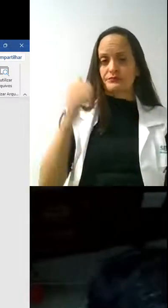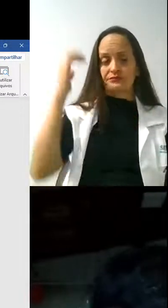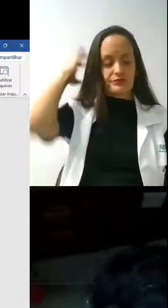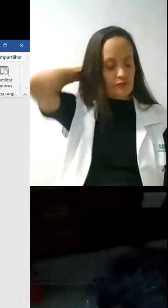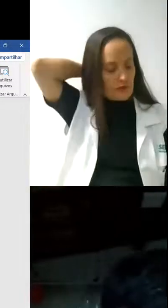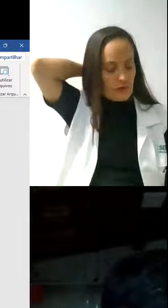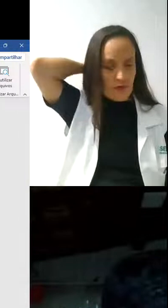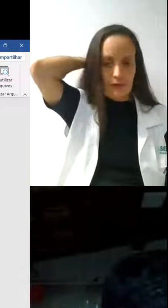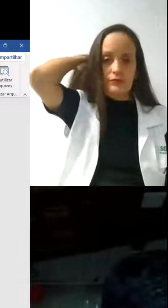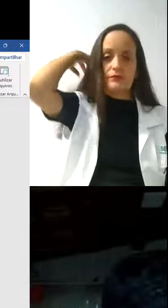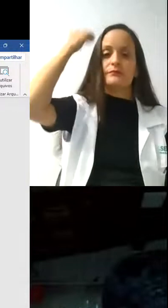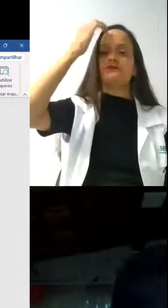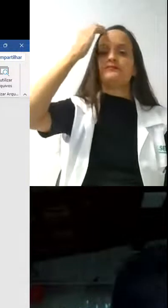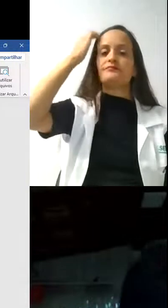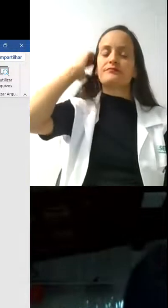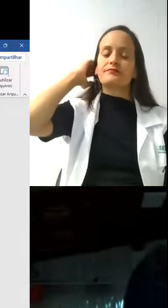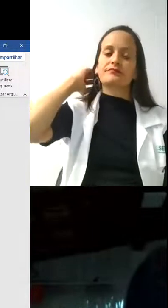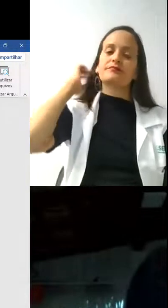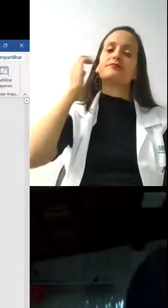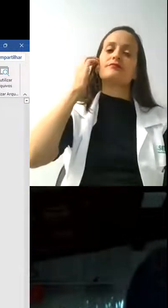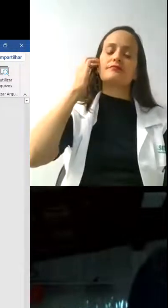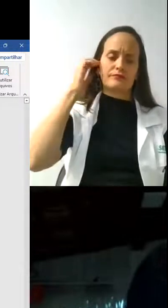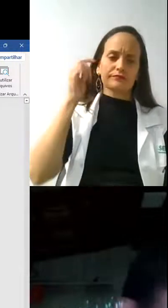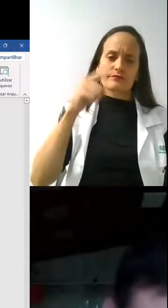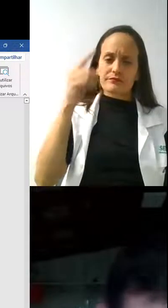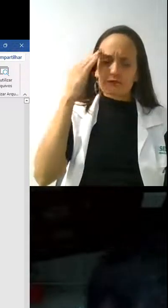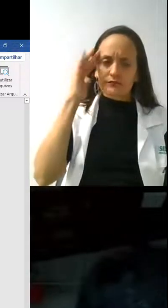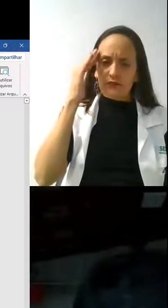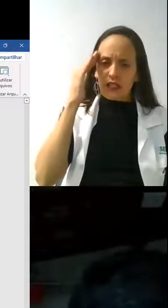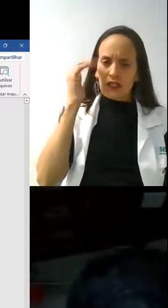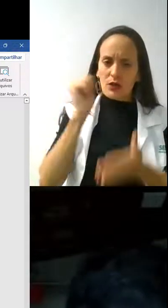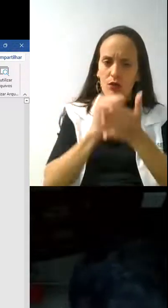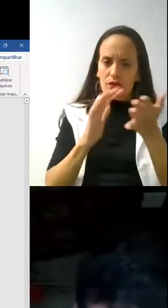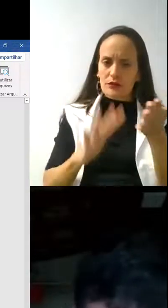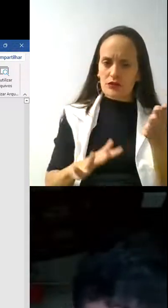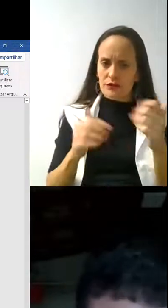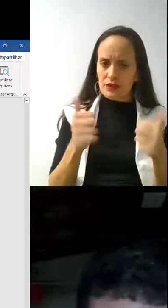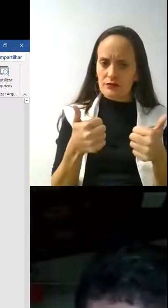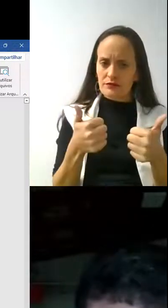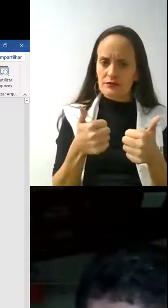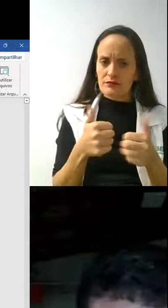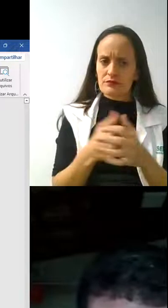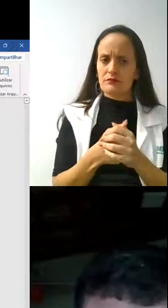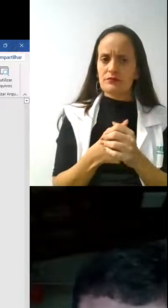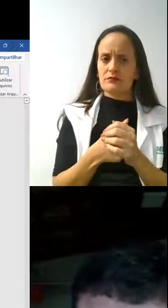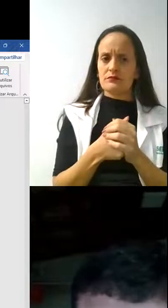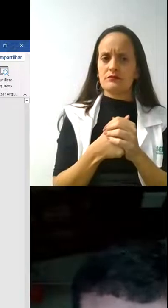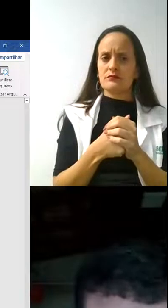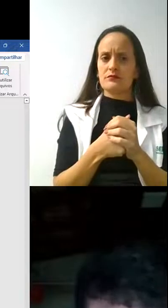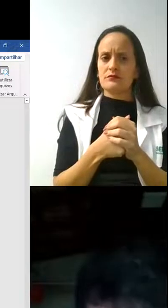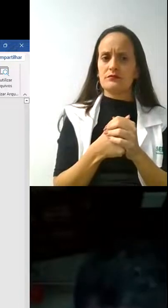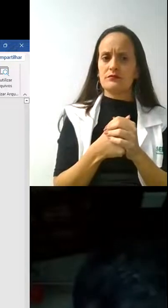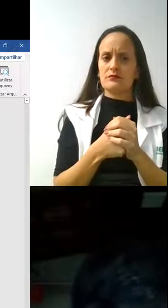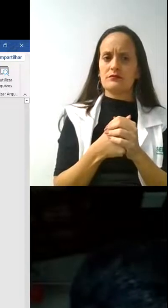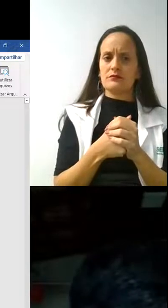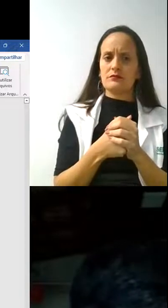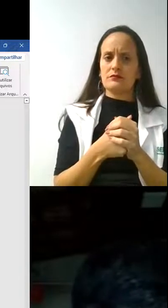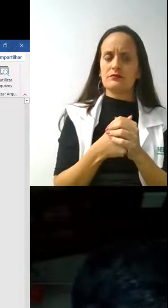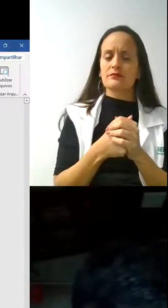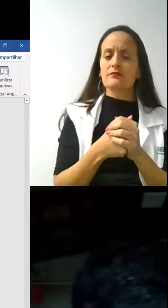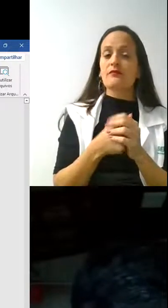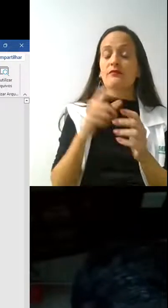Tranquilo? Entenderam como é que tem que fazer a atividade? Esse aqui é um exemplo também. E aqui, ó, algumas